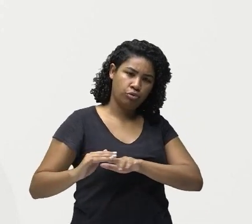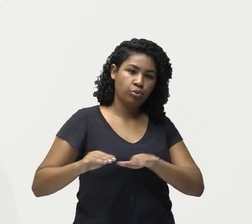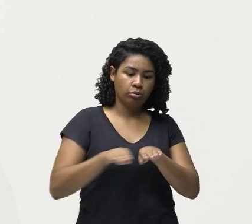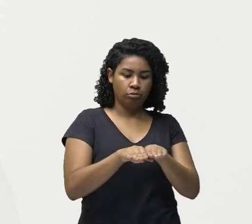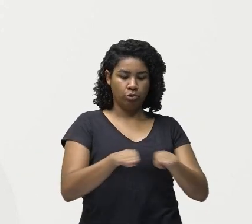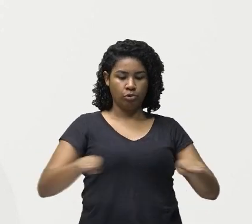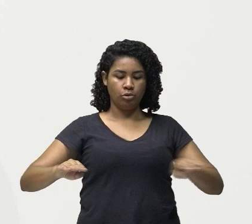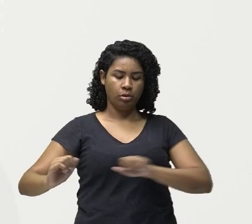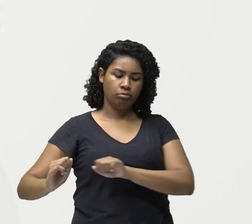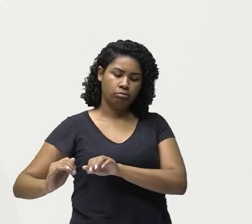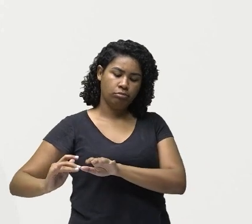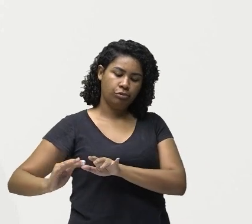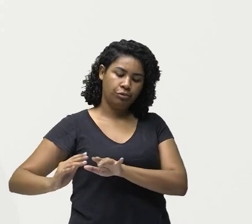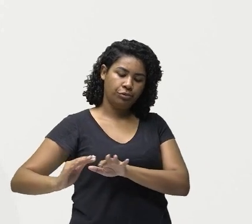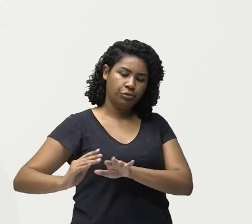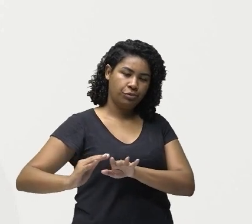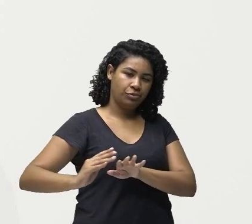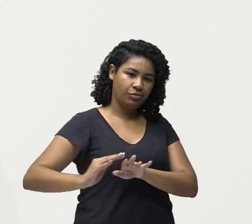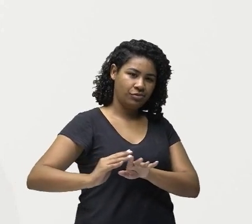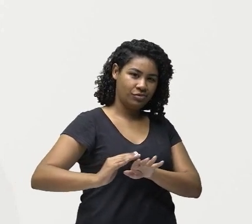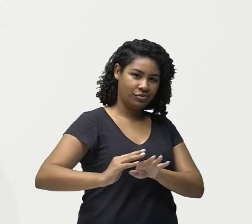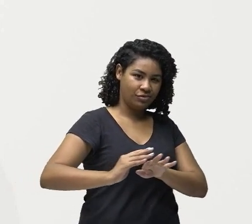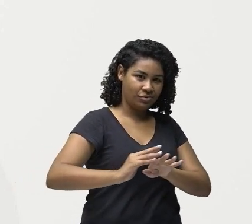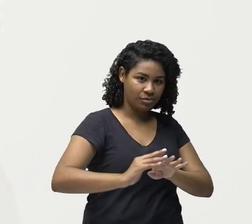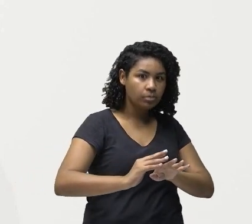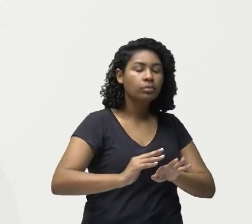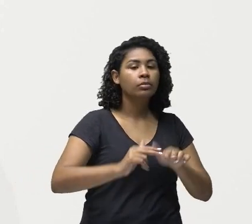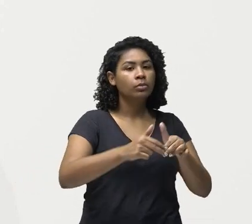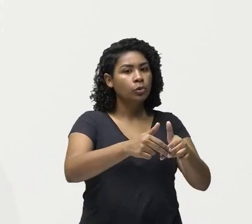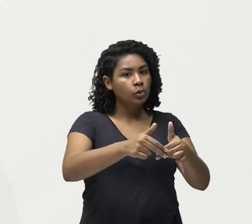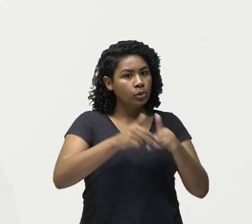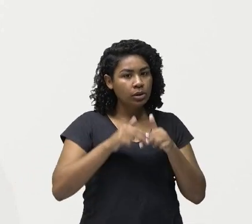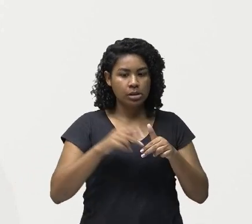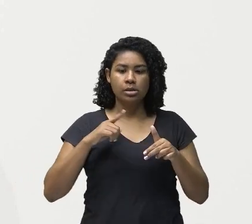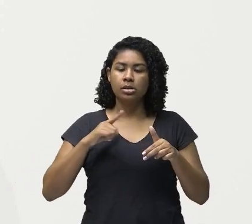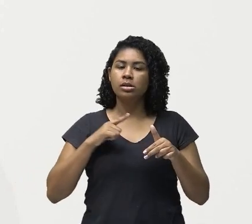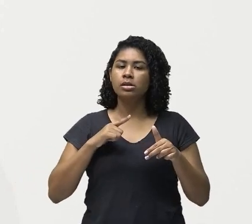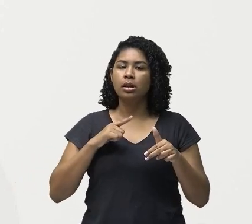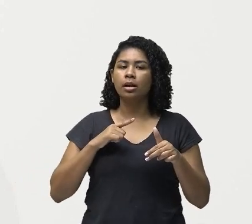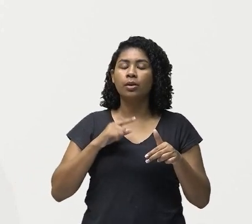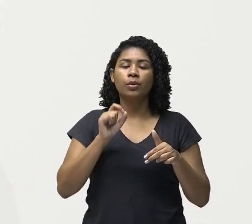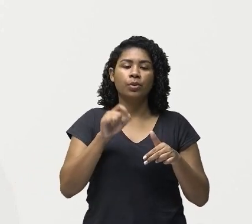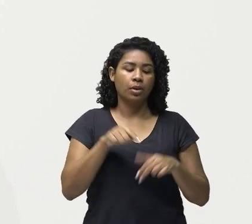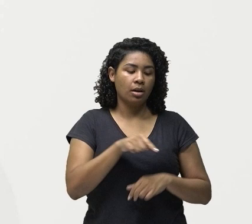de ar quente. Ocorre geralmente ventos,